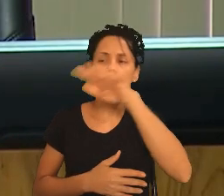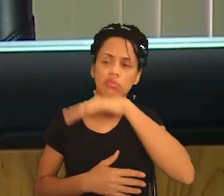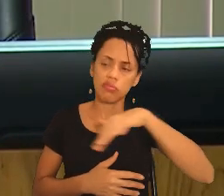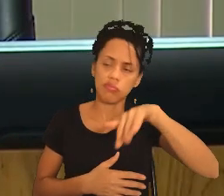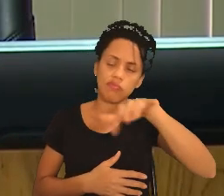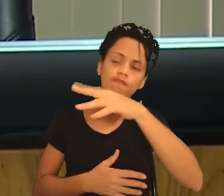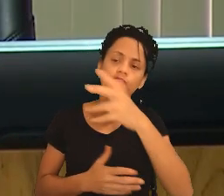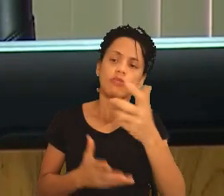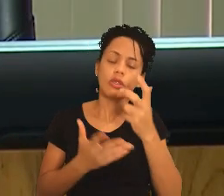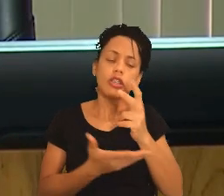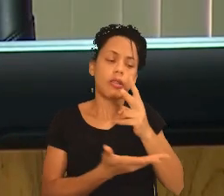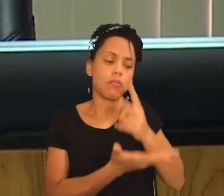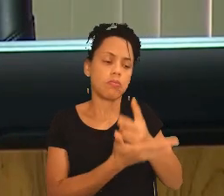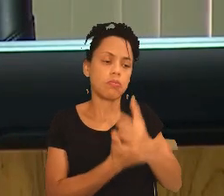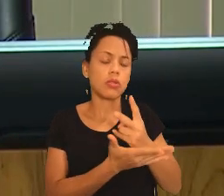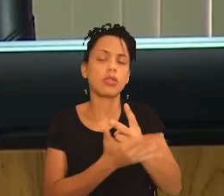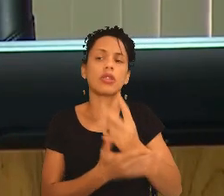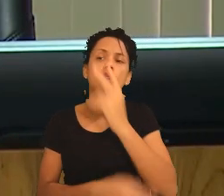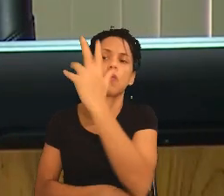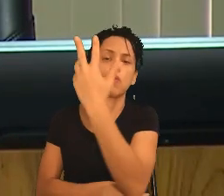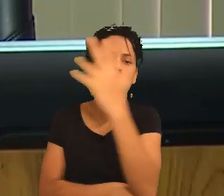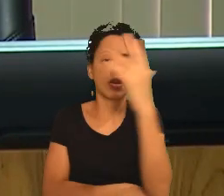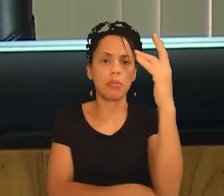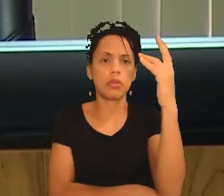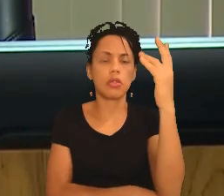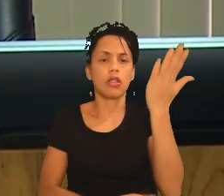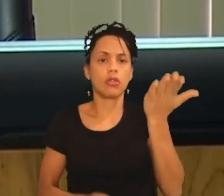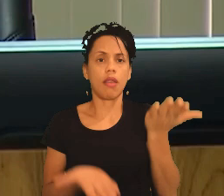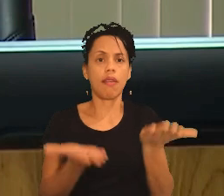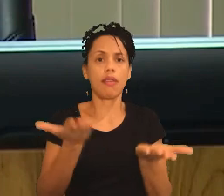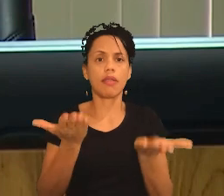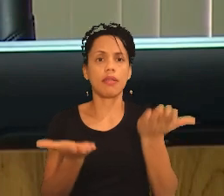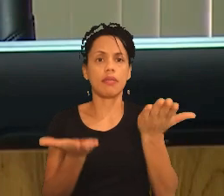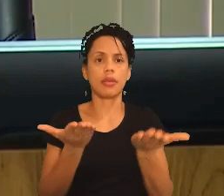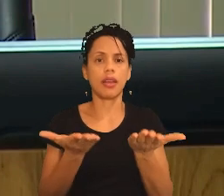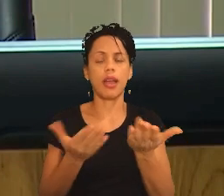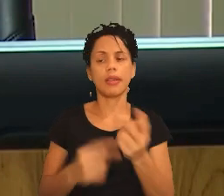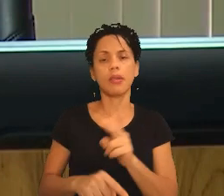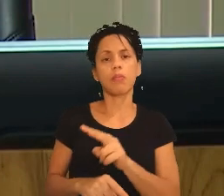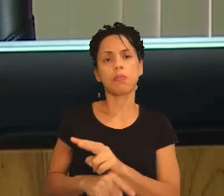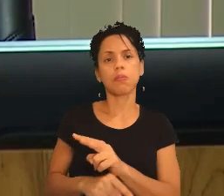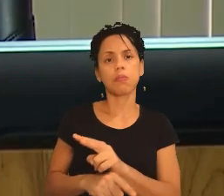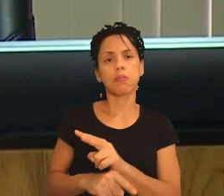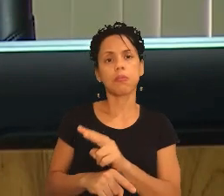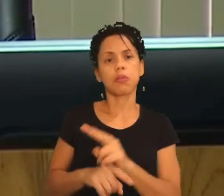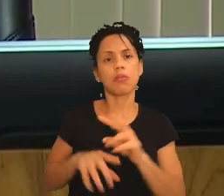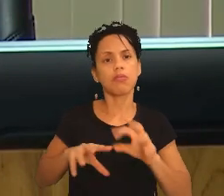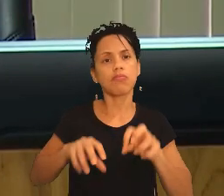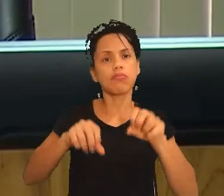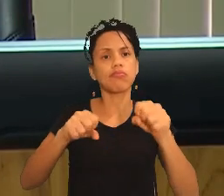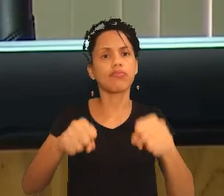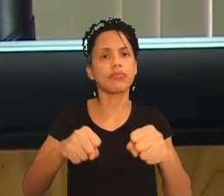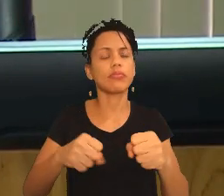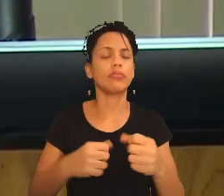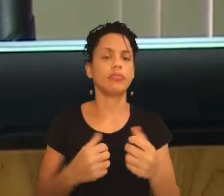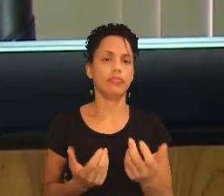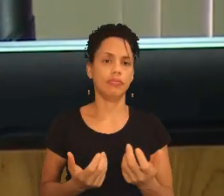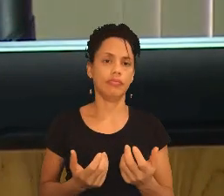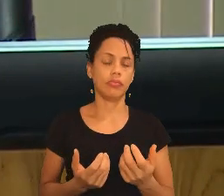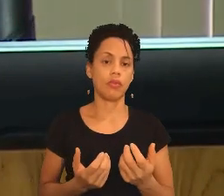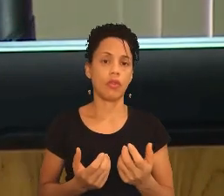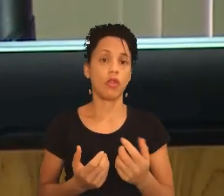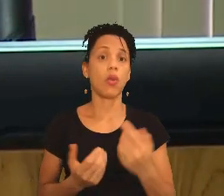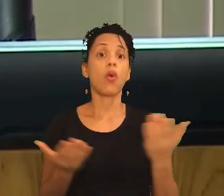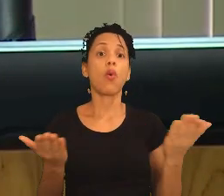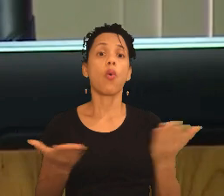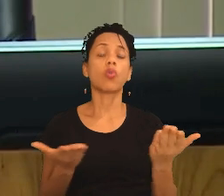poder entender um pouco tudo isso, né? De que forma que o nosso povo, que sofre lá no dia a dia, na